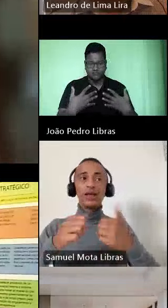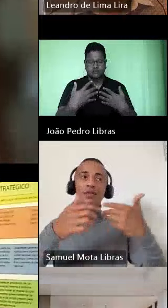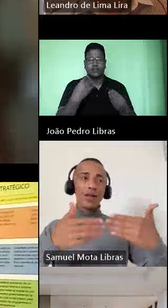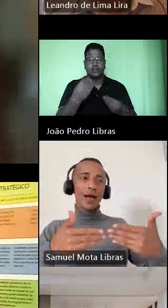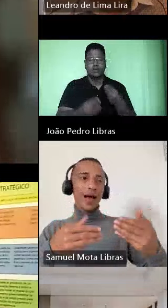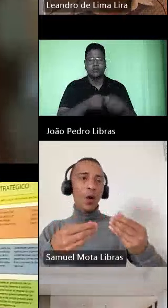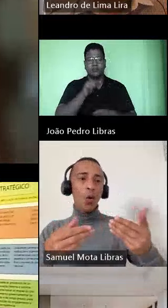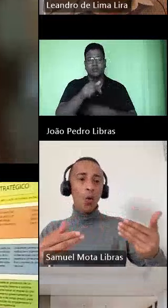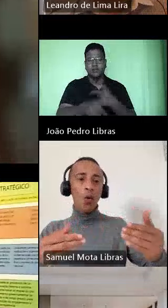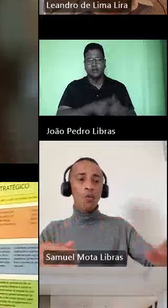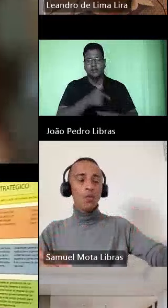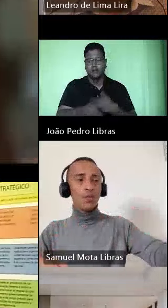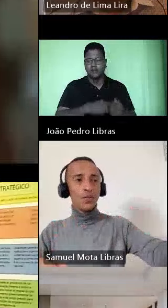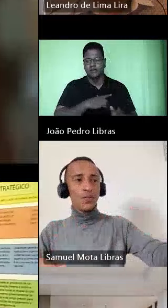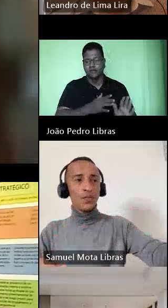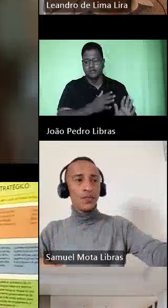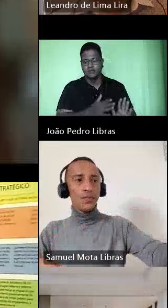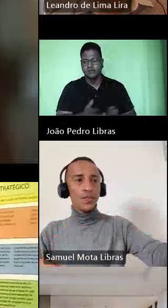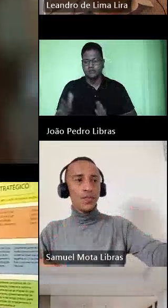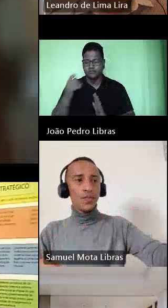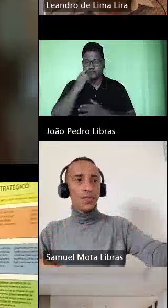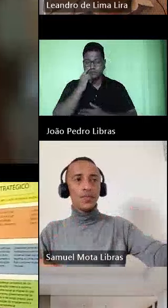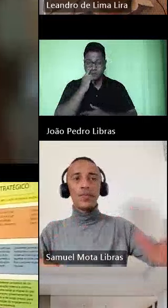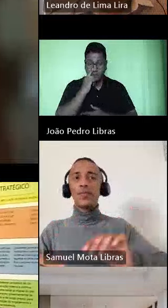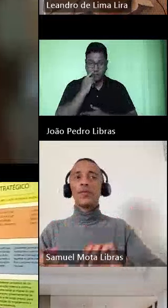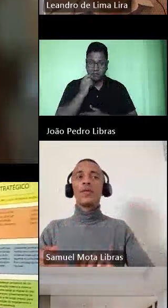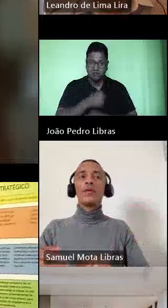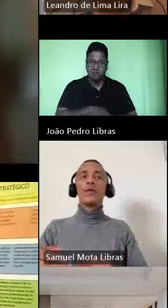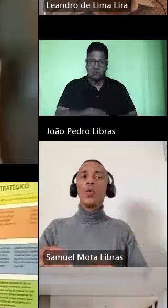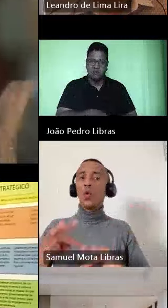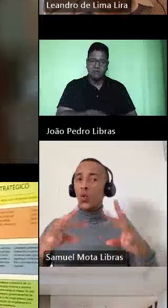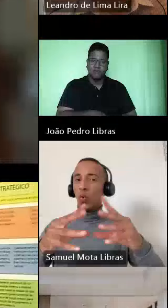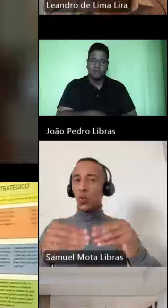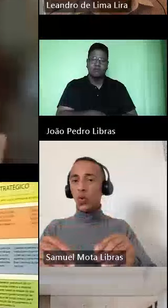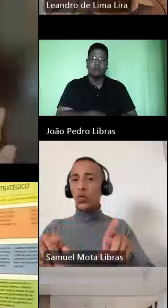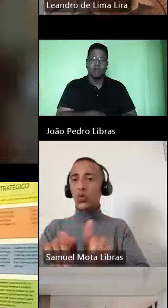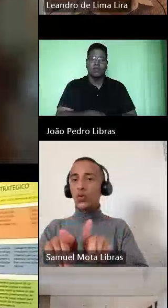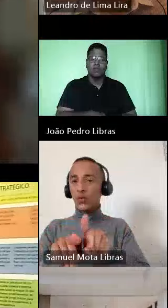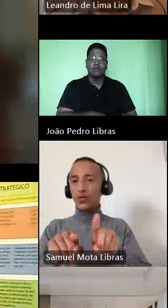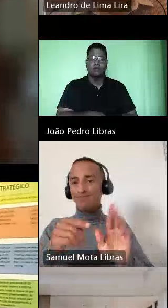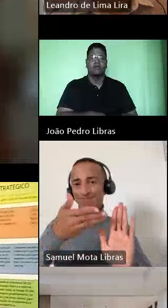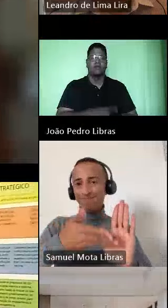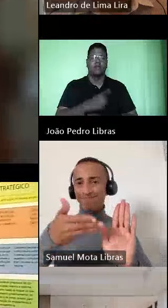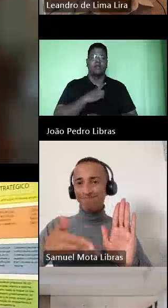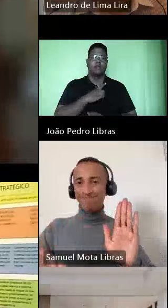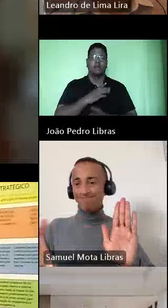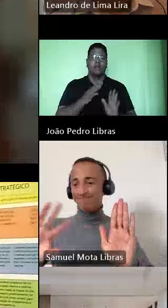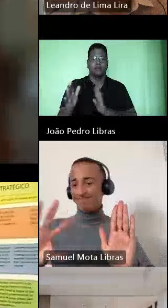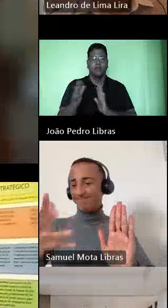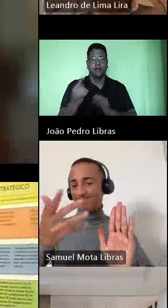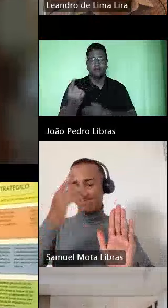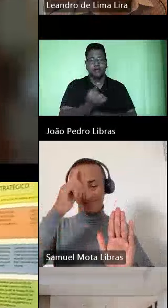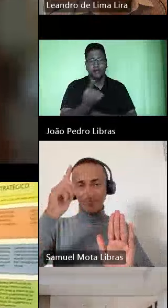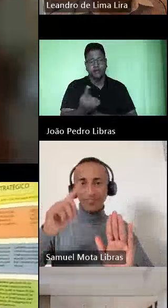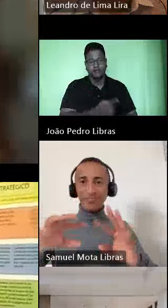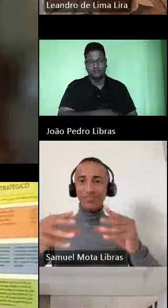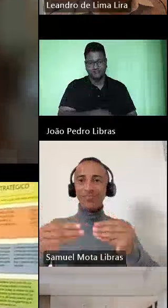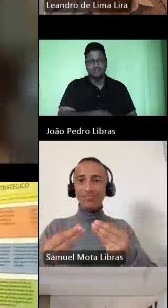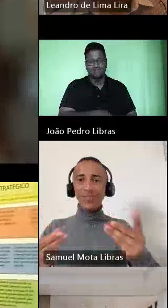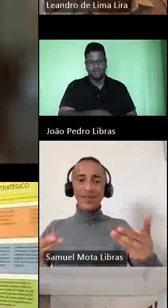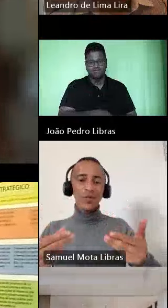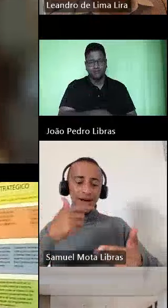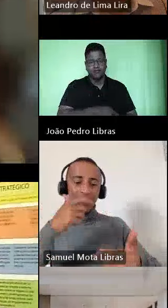trabalho eu sei que muitos processos da seplan são quer dizer todos os processos são coletivos né mas tem aquela hora que você decide ali sozinho meio sozinho né vamos dizer Então como que